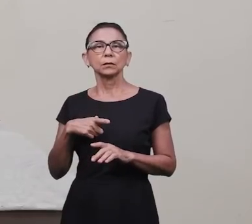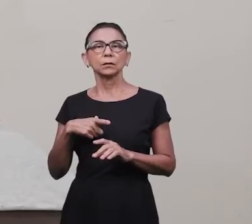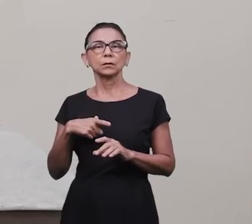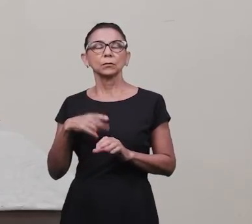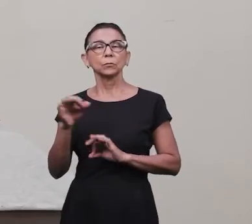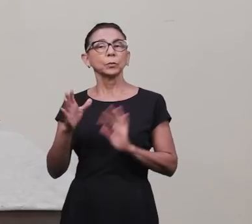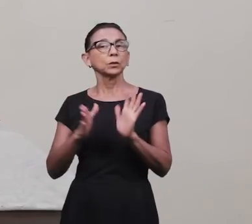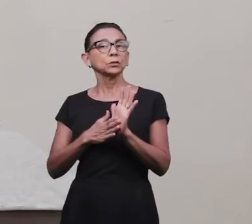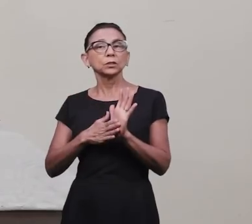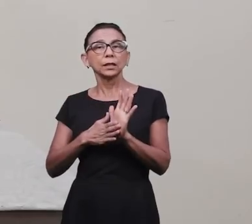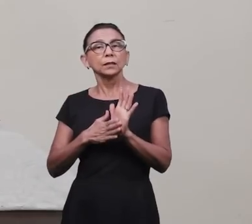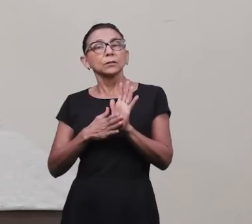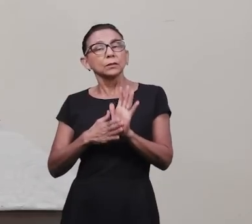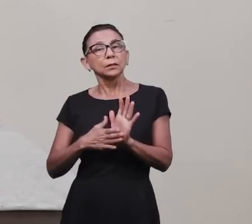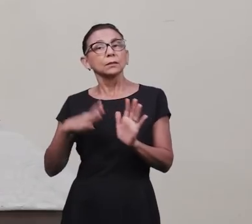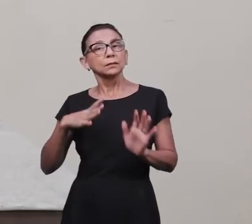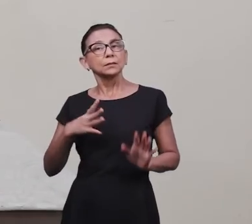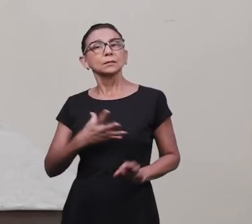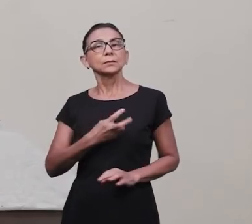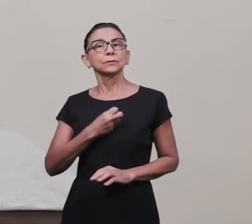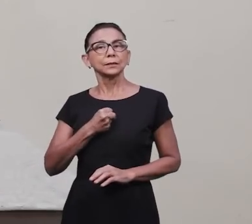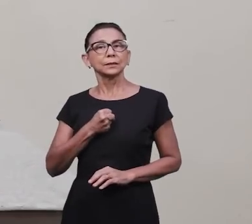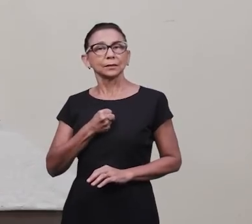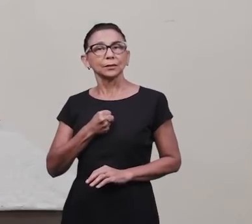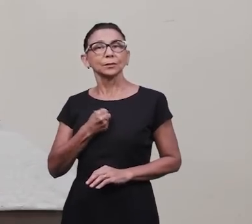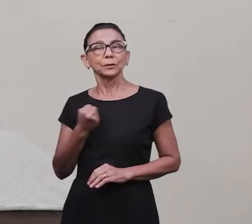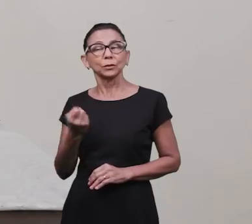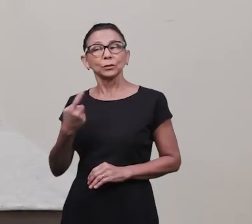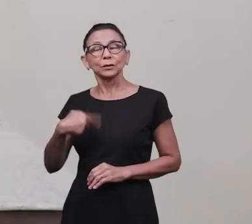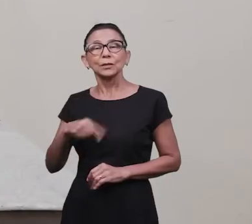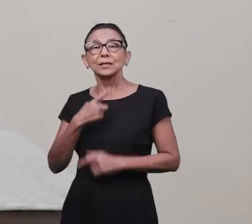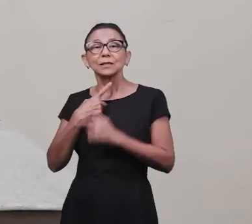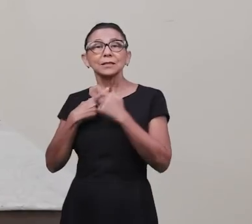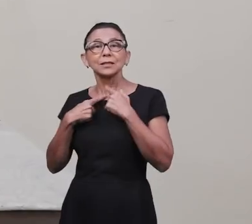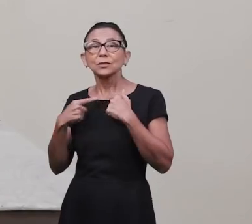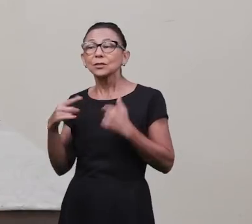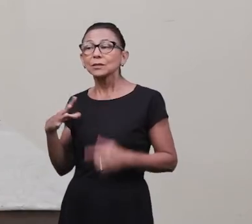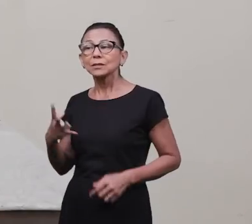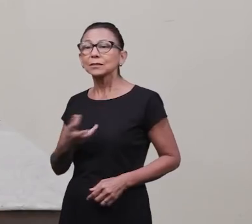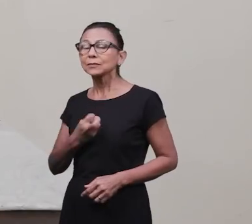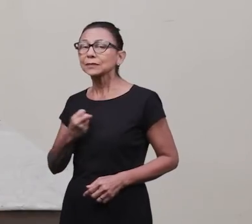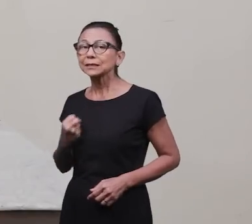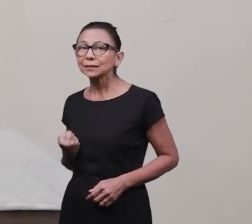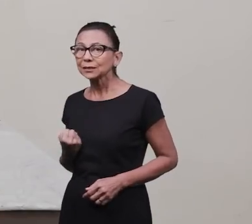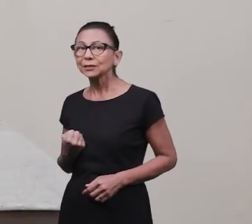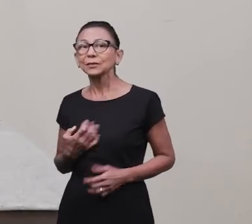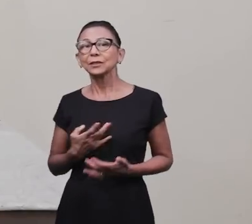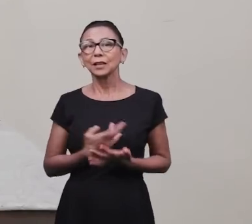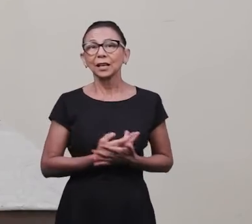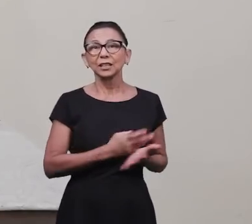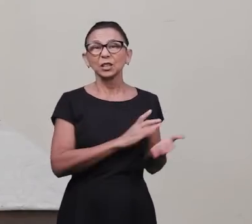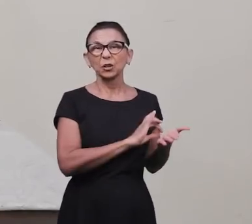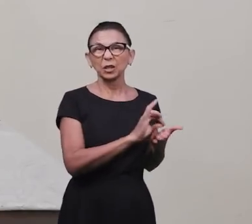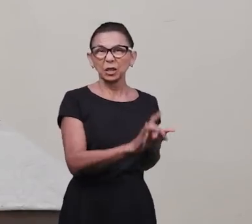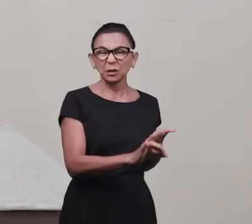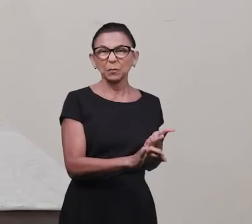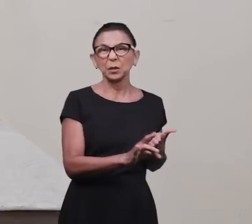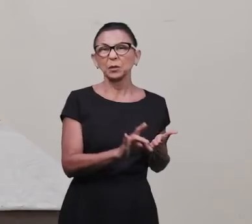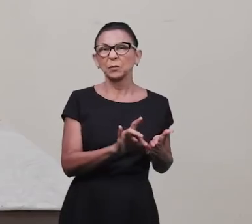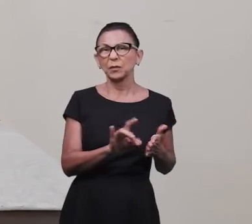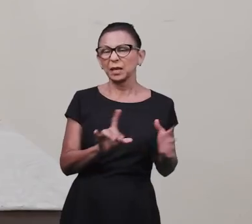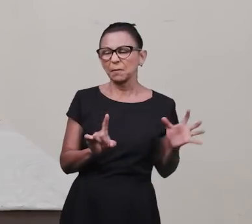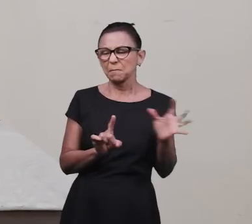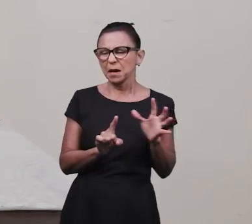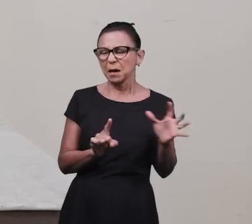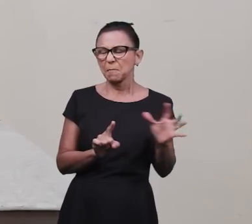salvação. Nós queremos estar preparados, prontos para a volta de Jesus. E o inimigo também se levanta e diz, olha, você não vai